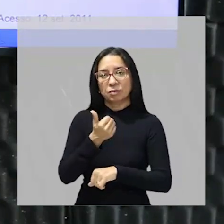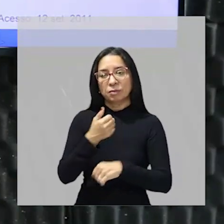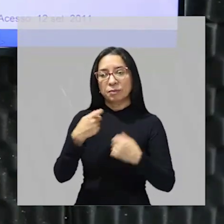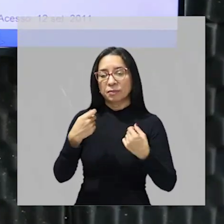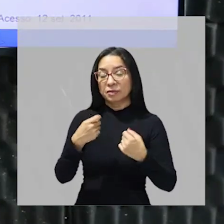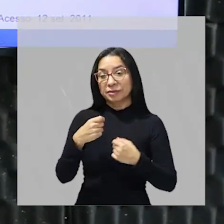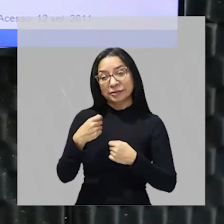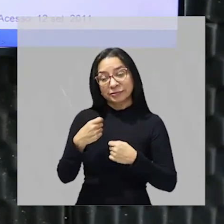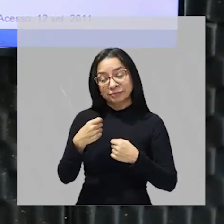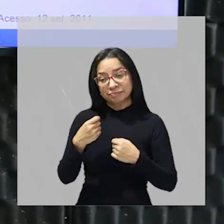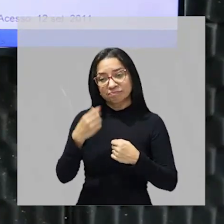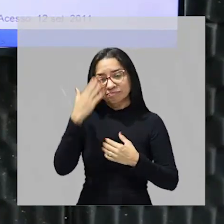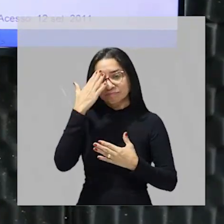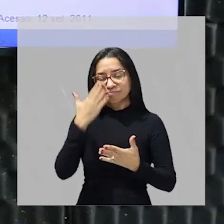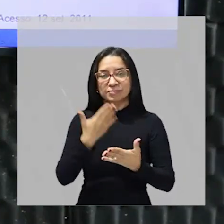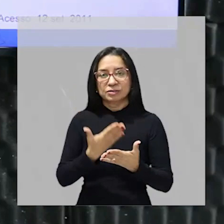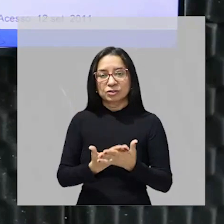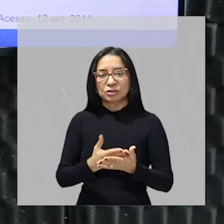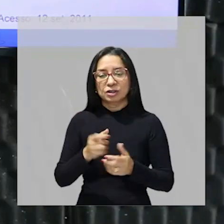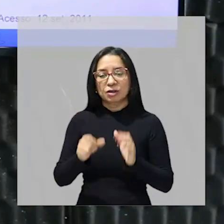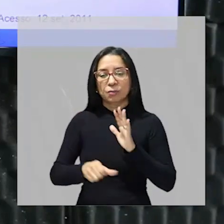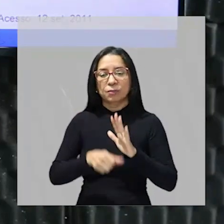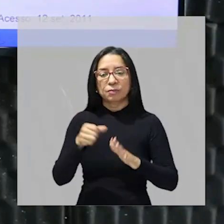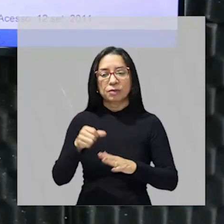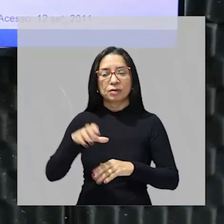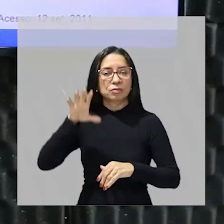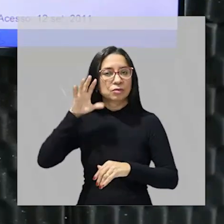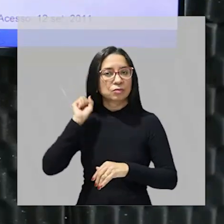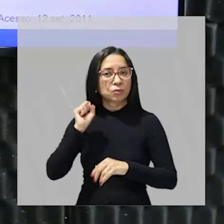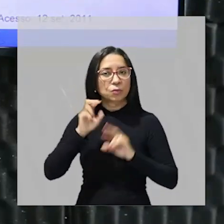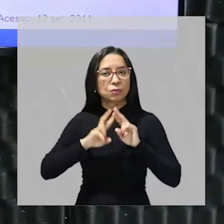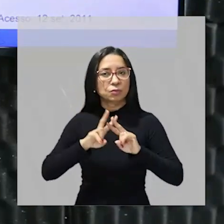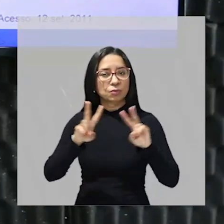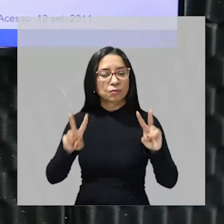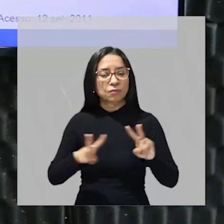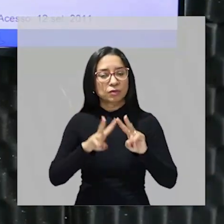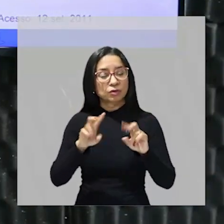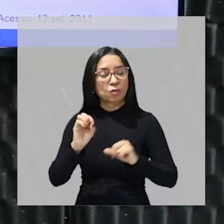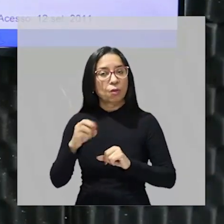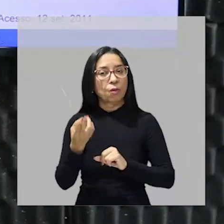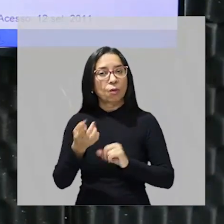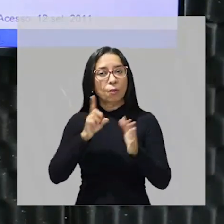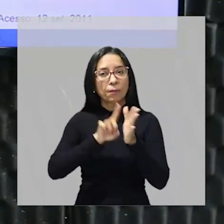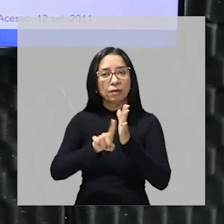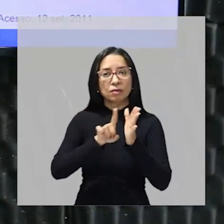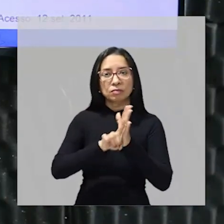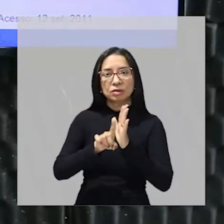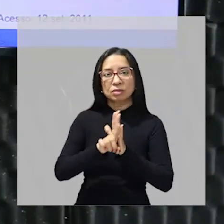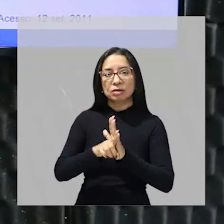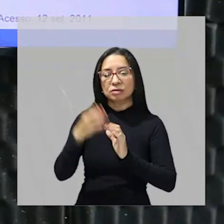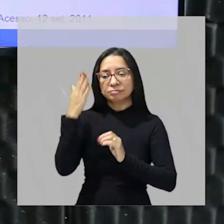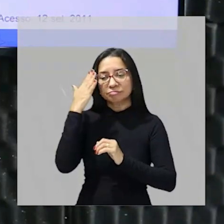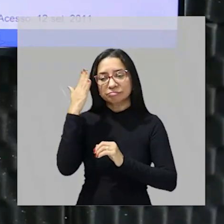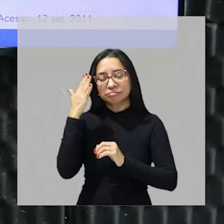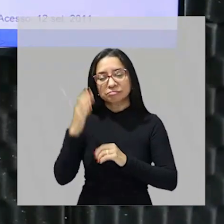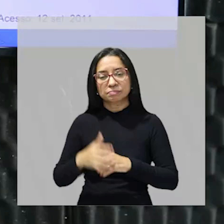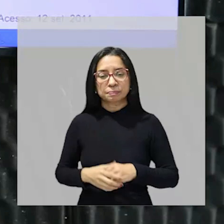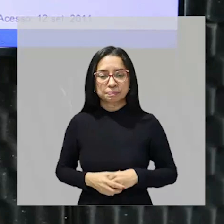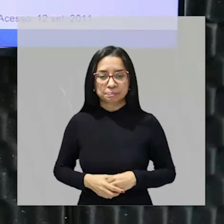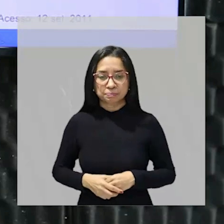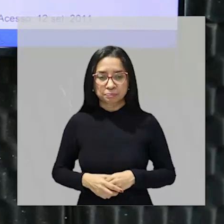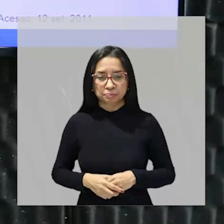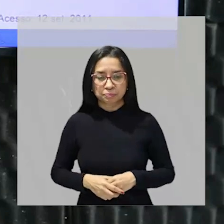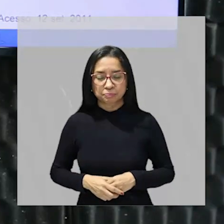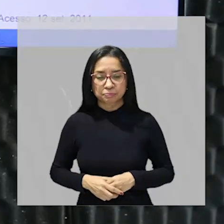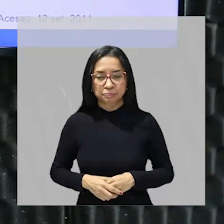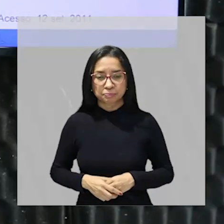que eu escuto ou eu devo perguntar, investigar, questionar, compreender? Tá?